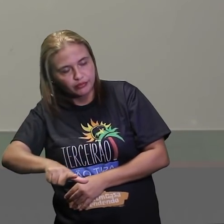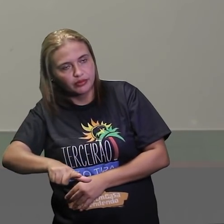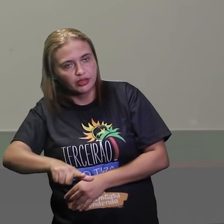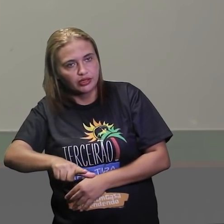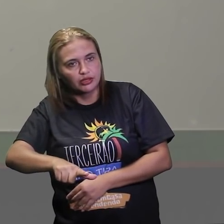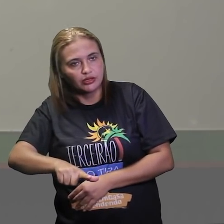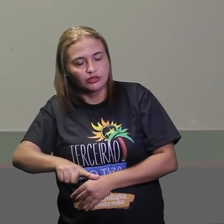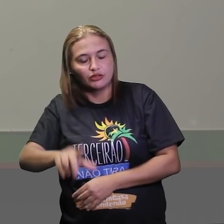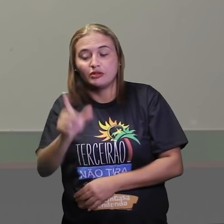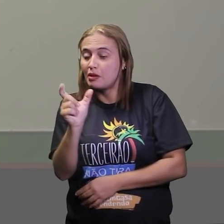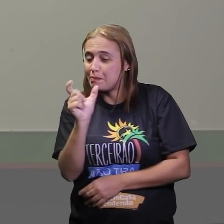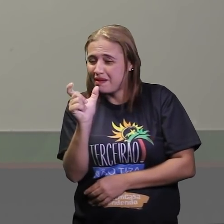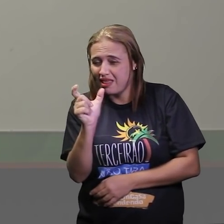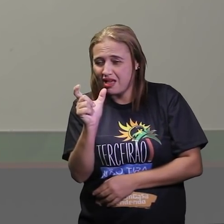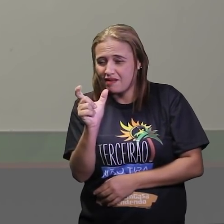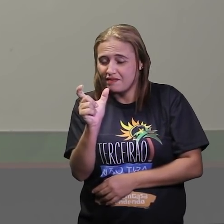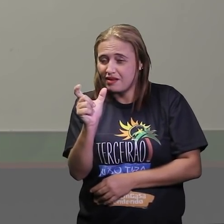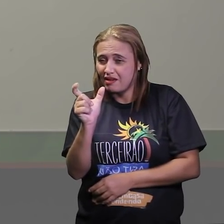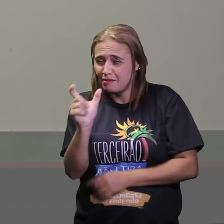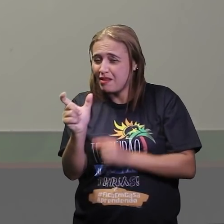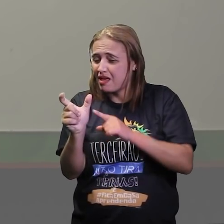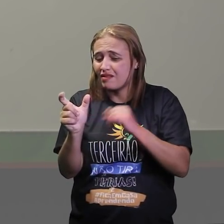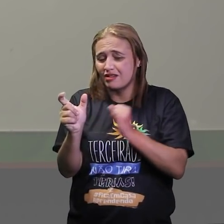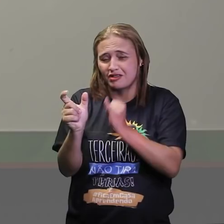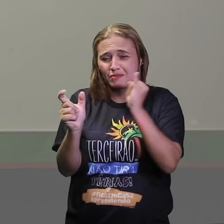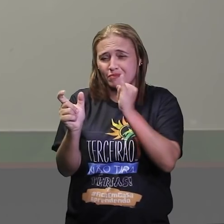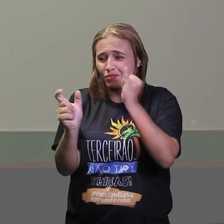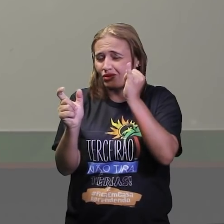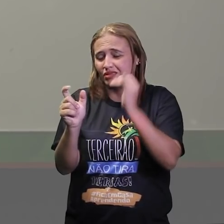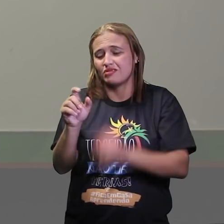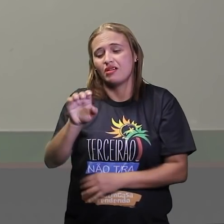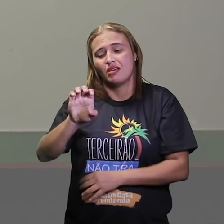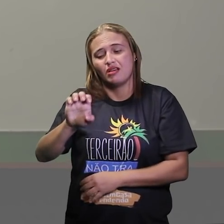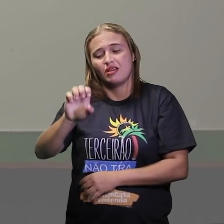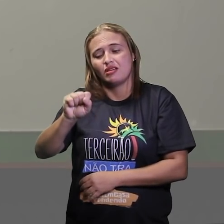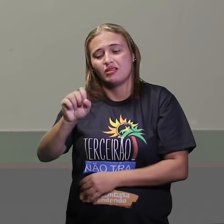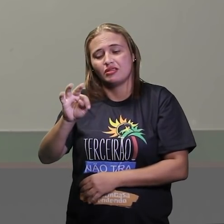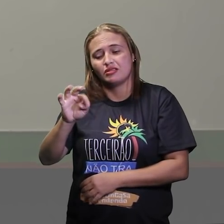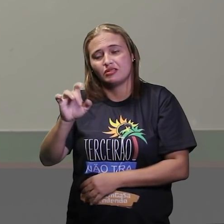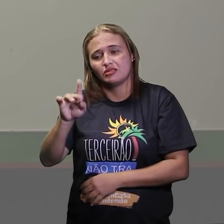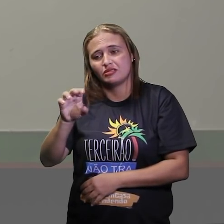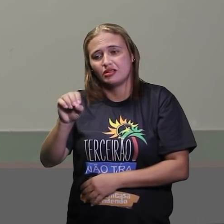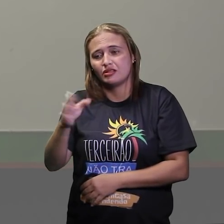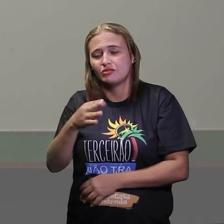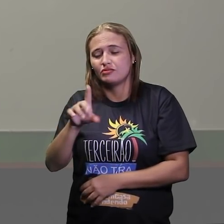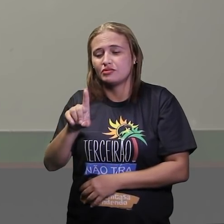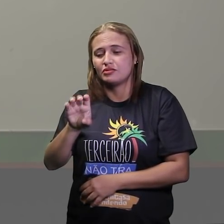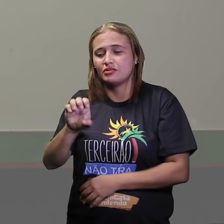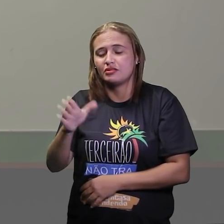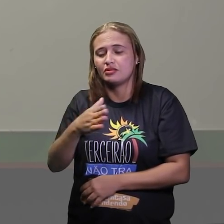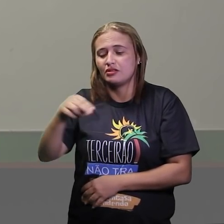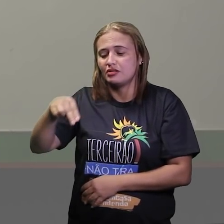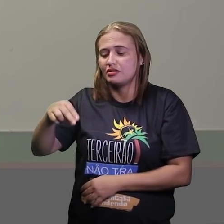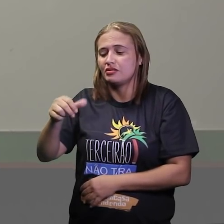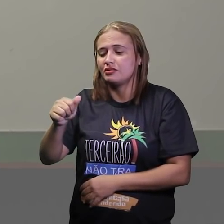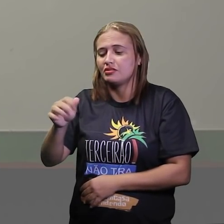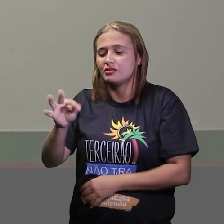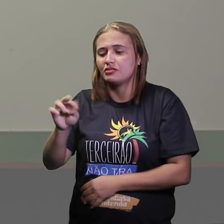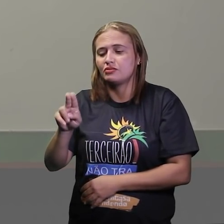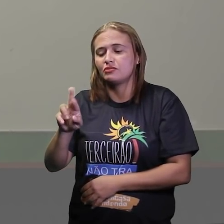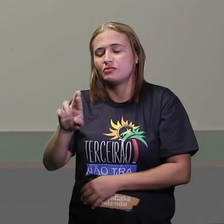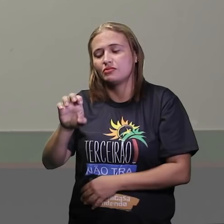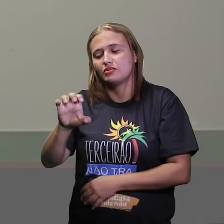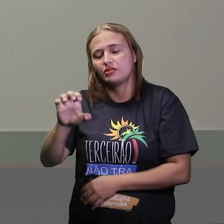estou te falando. Esse negócio aqui, esse bicho aqui é importante. Estado de natureza. Como é que é o estado